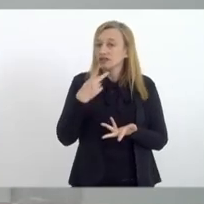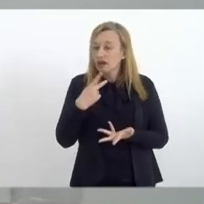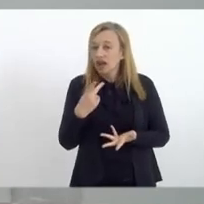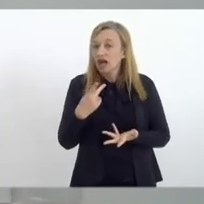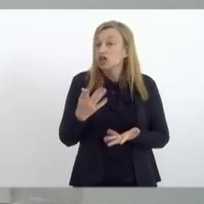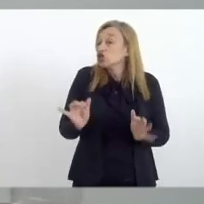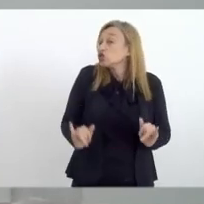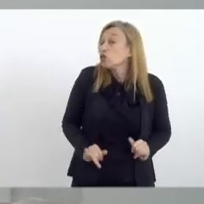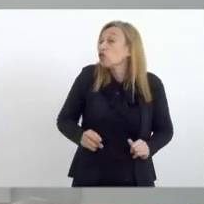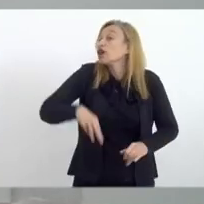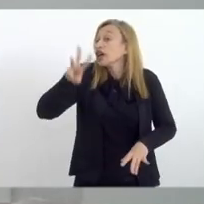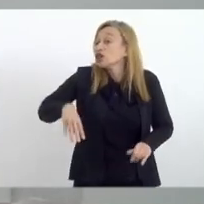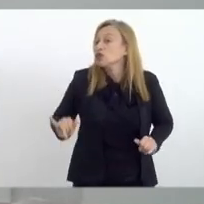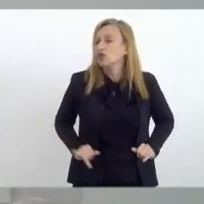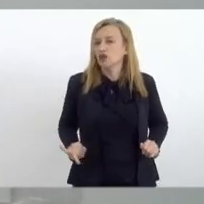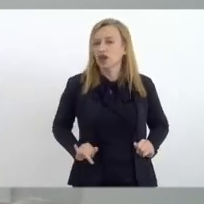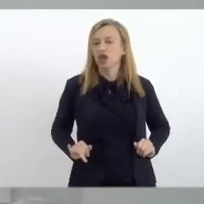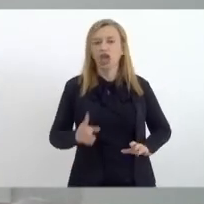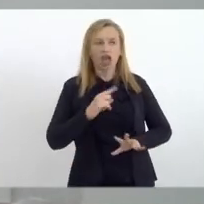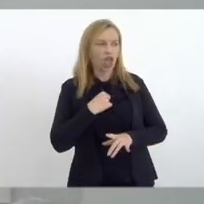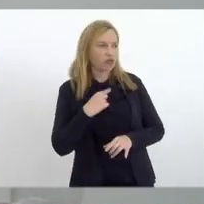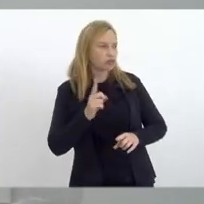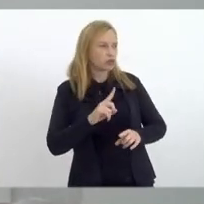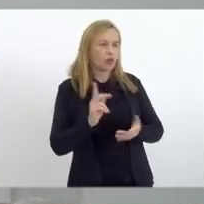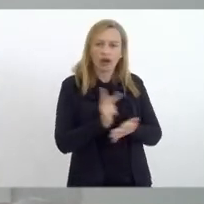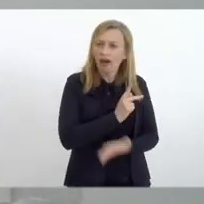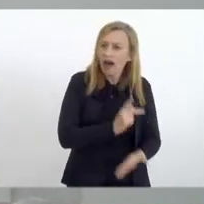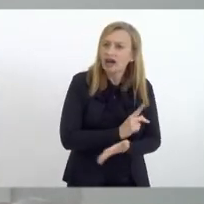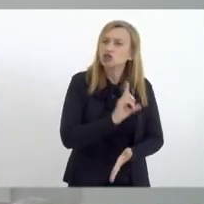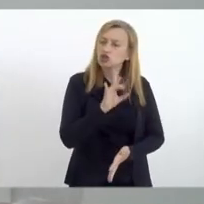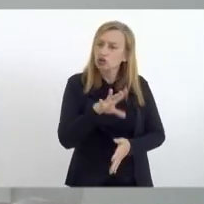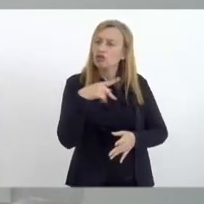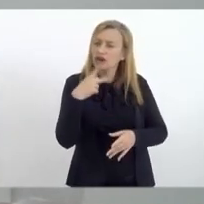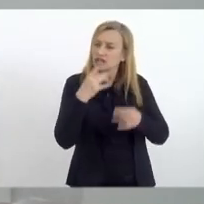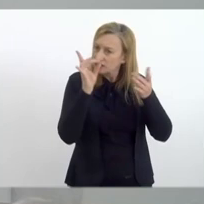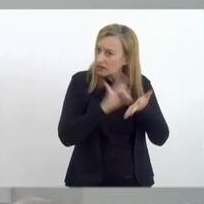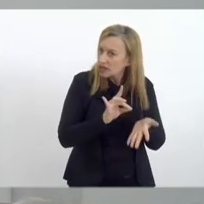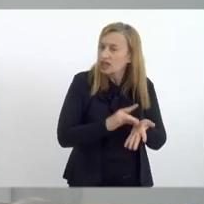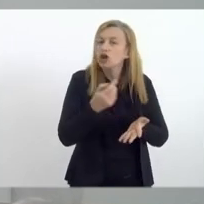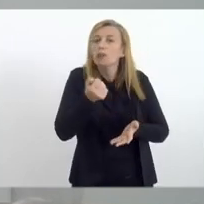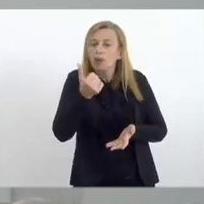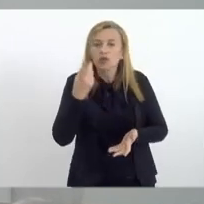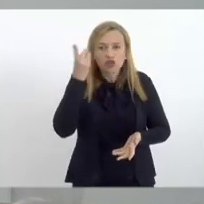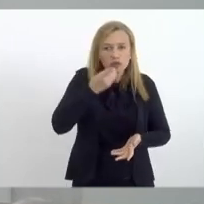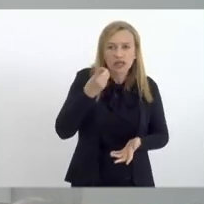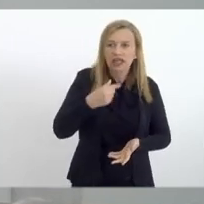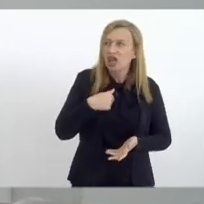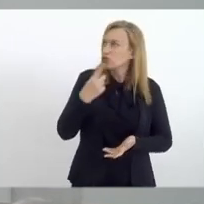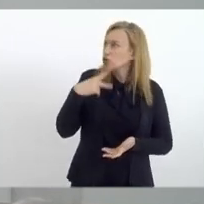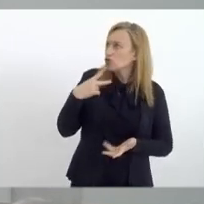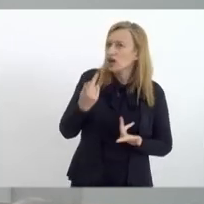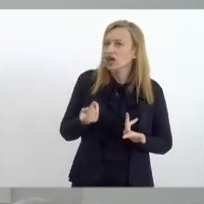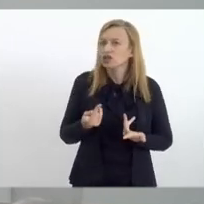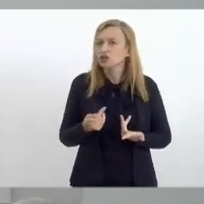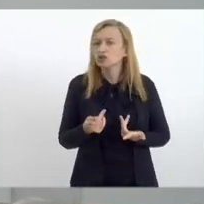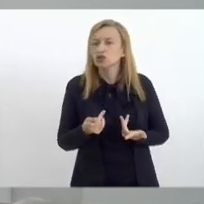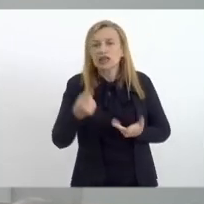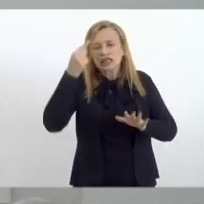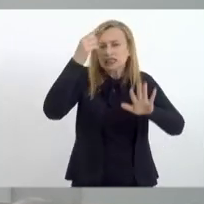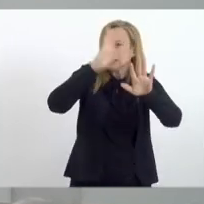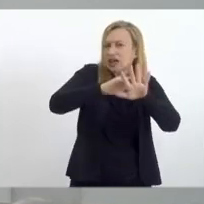doa quem doer, não estou quebrando decoro com isso, porque é uma constatação. Poucos deputados, e aí eu não estou falando, eu tenho um posicionamento